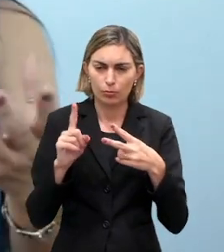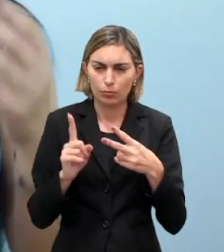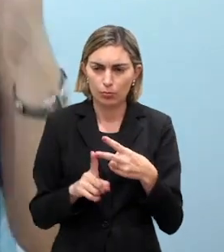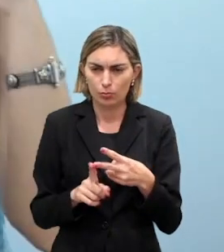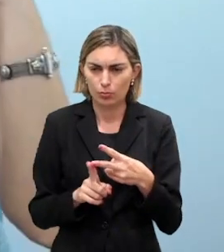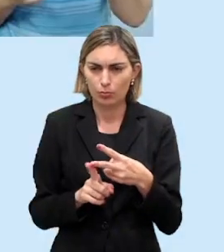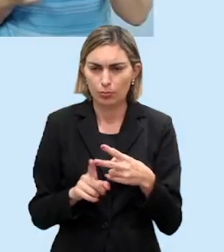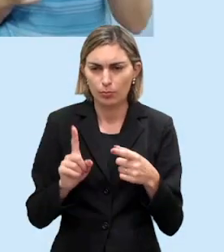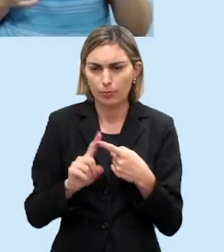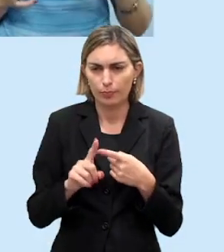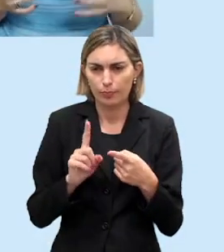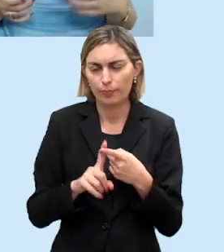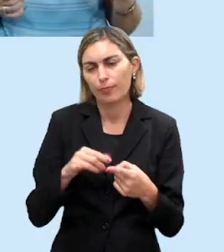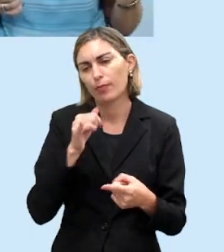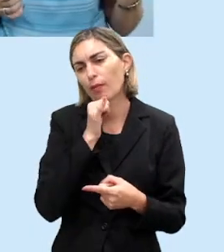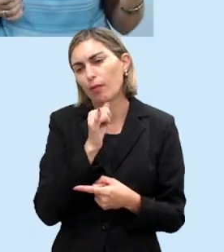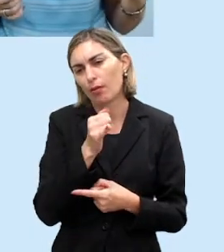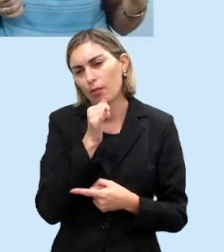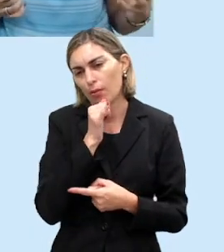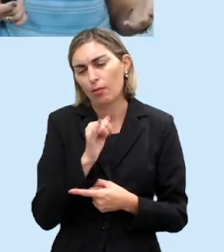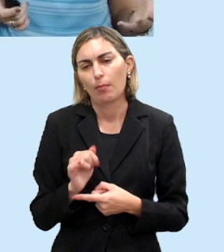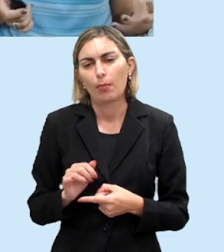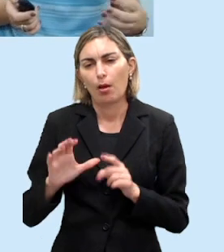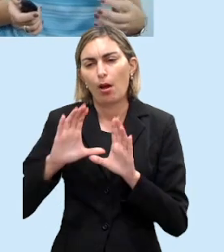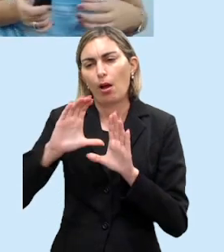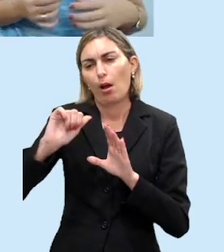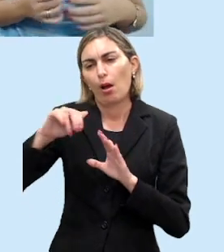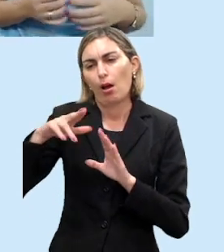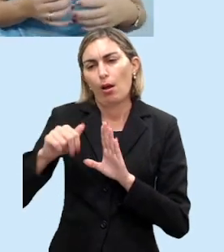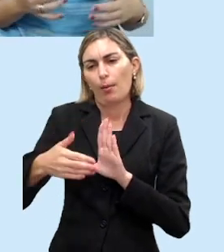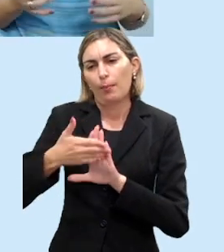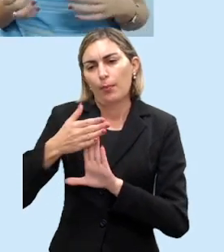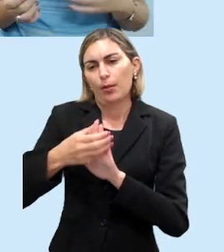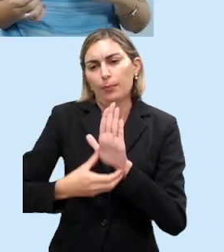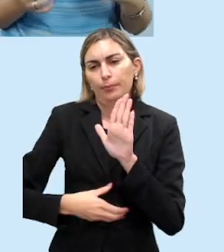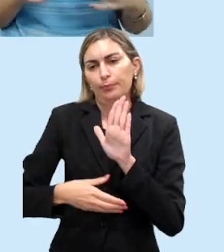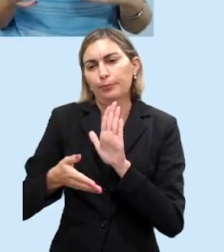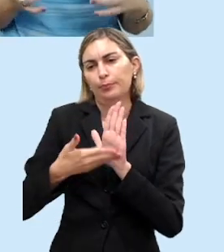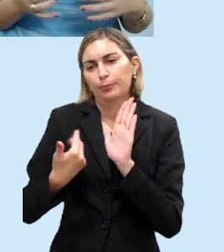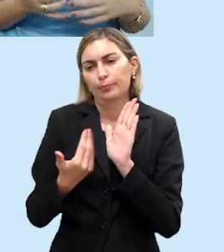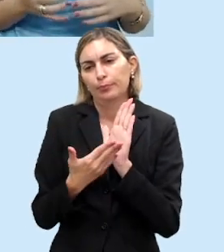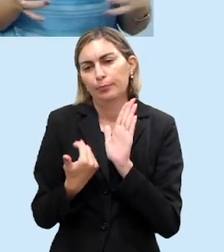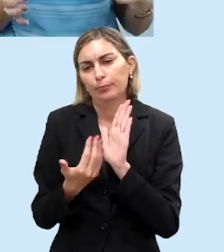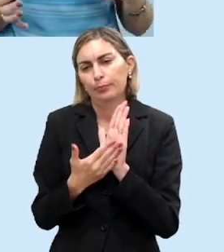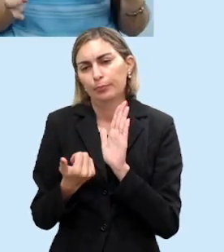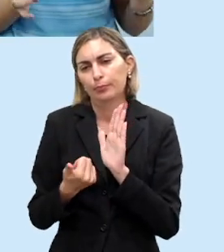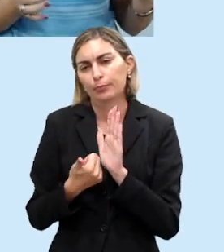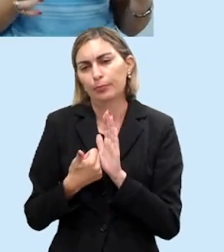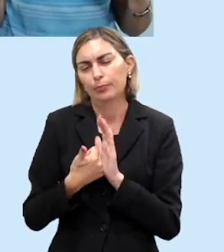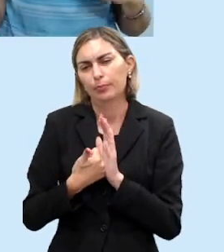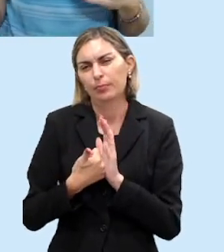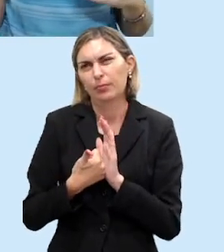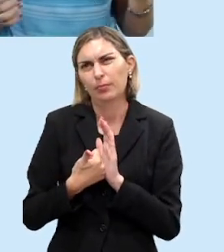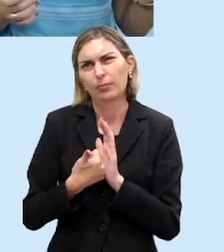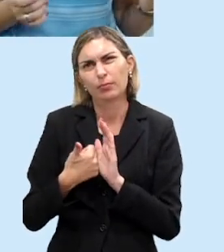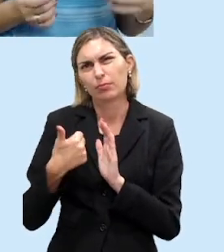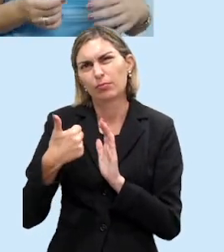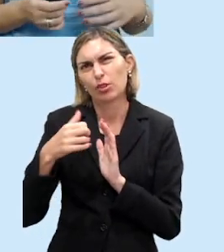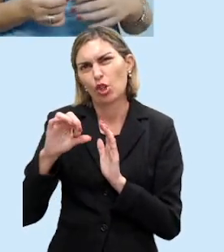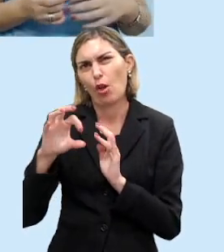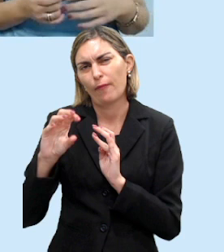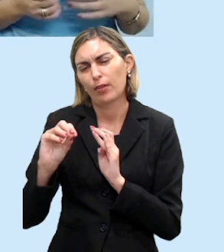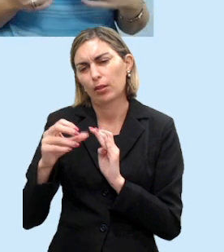Esse primeiro exemplo, isso aí é uma capa de um livro, não é? Uma capa de um livro lá da década de 90,